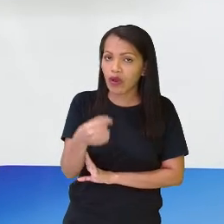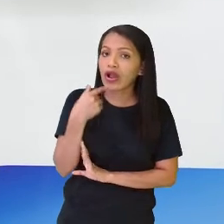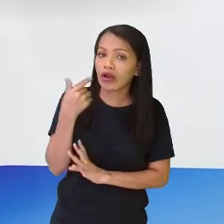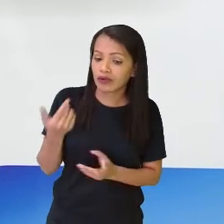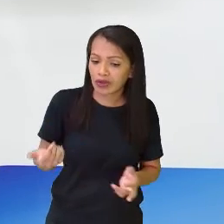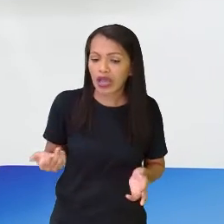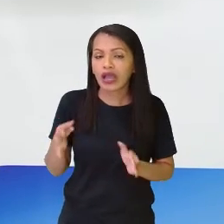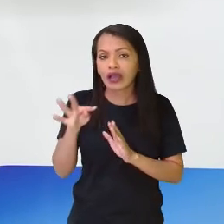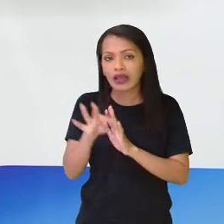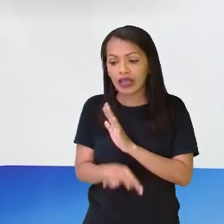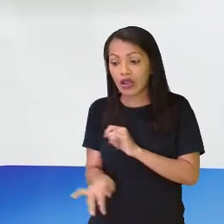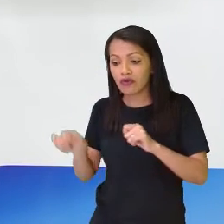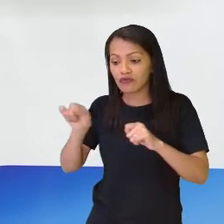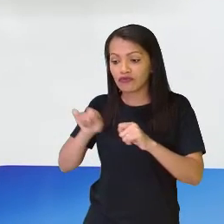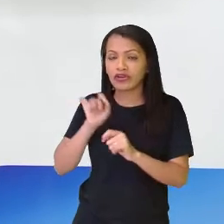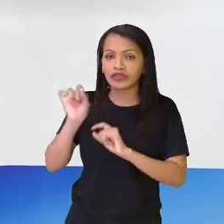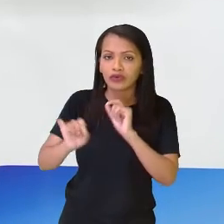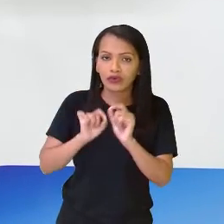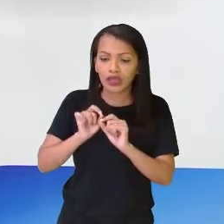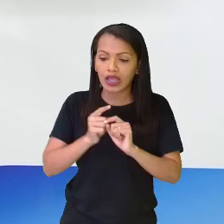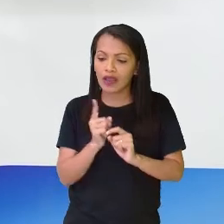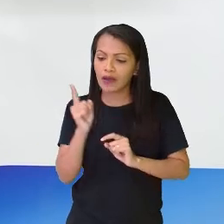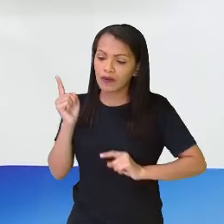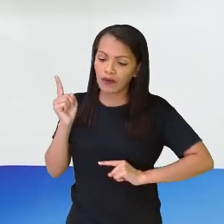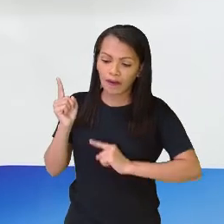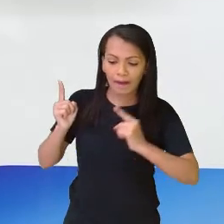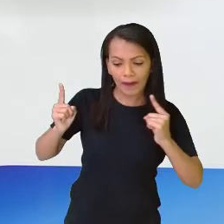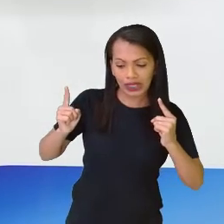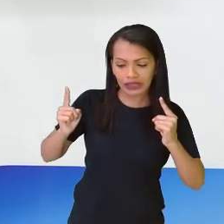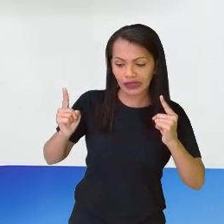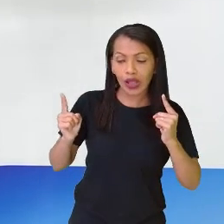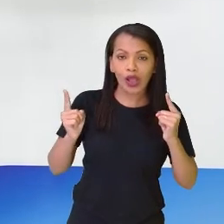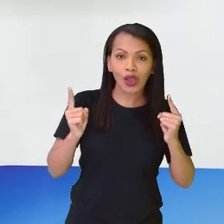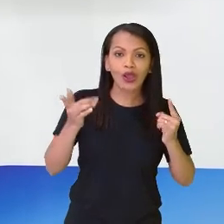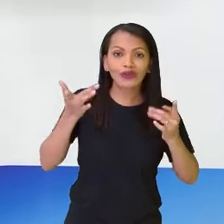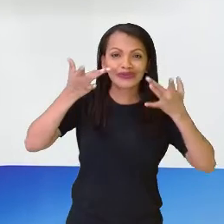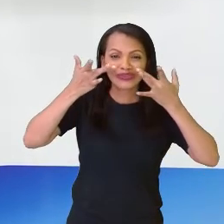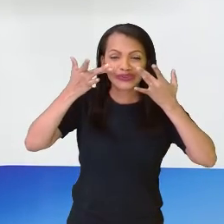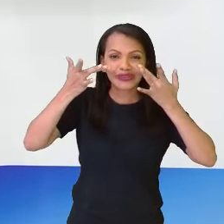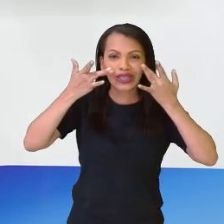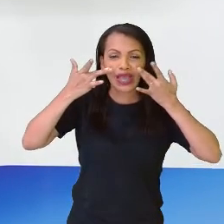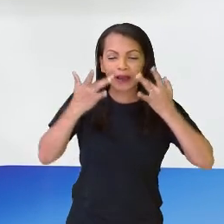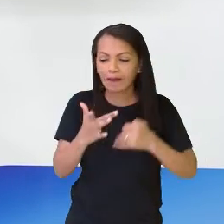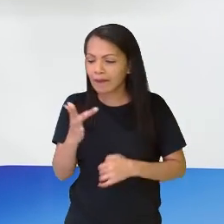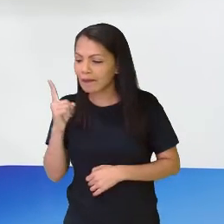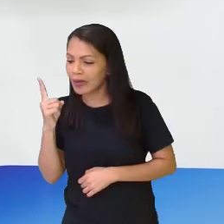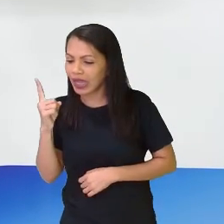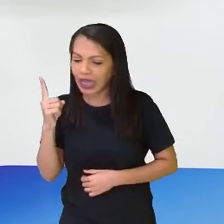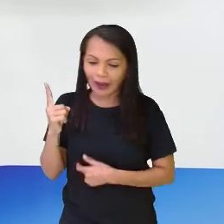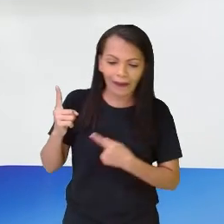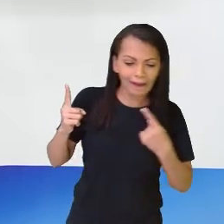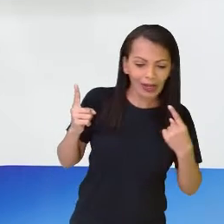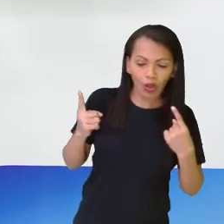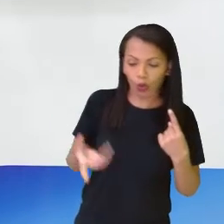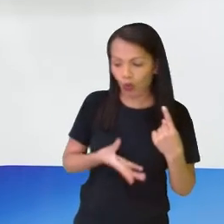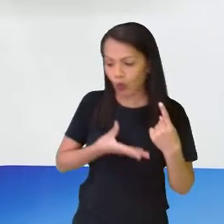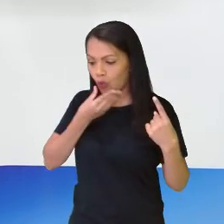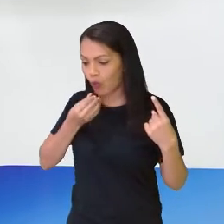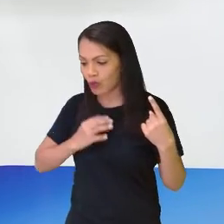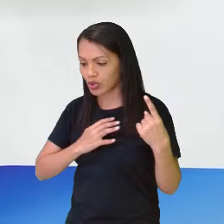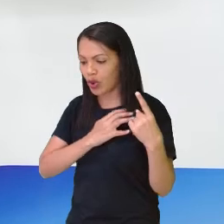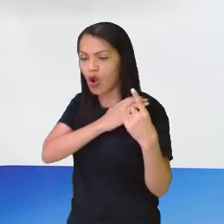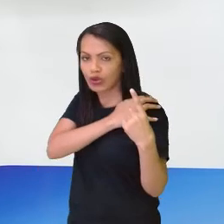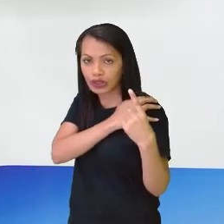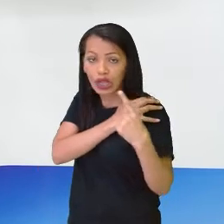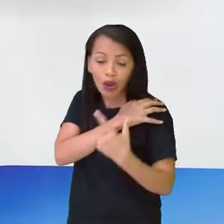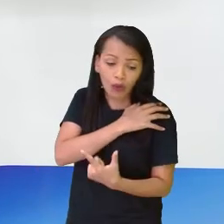assim. Ele foi feito para ser encenado. Por isso que ele tem parte 1, ou seja, é a primeira cena.